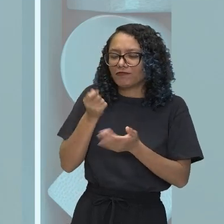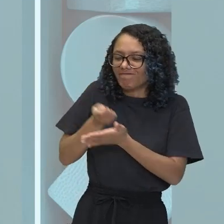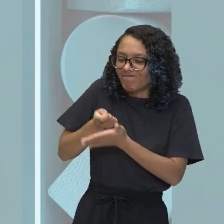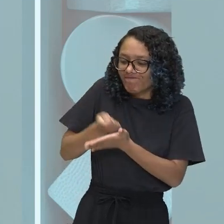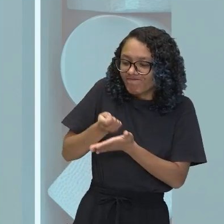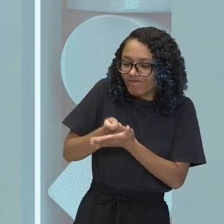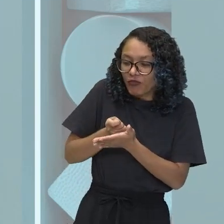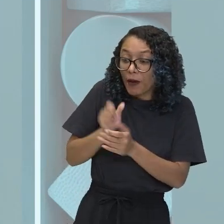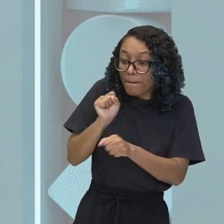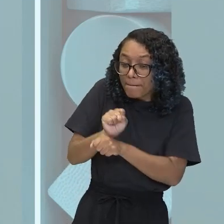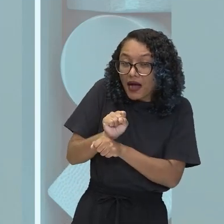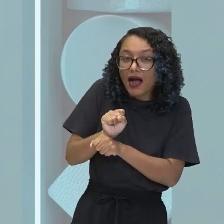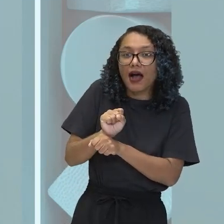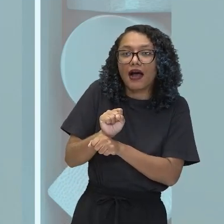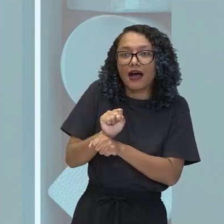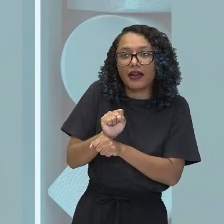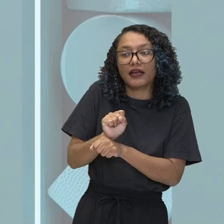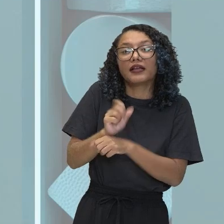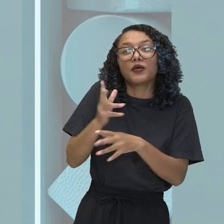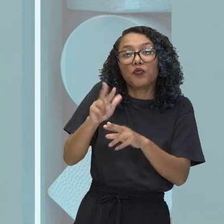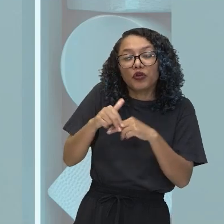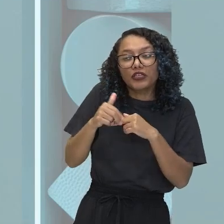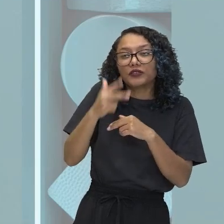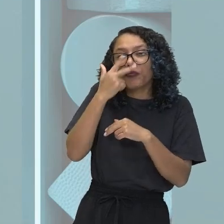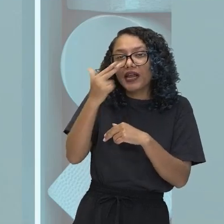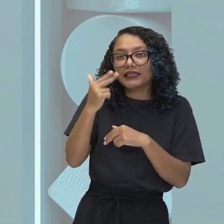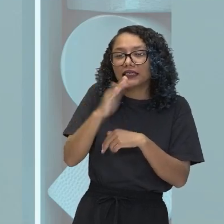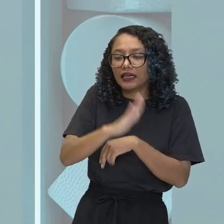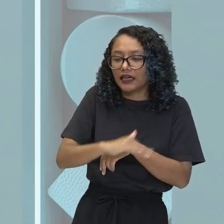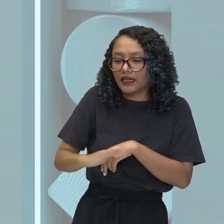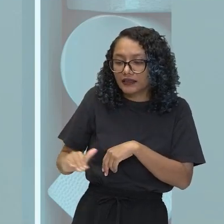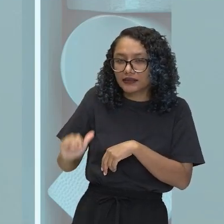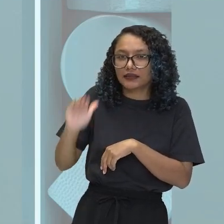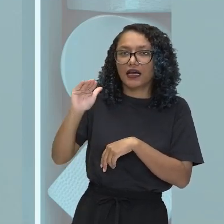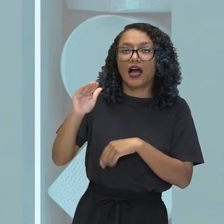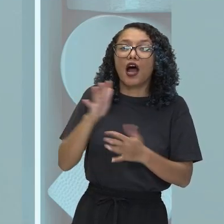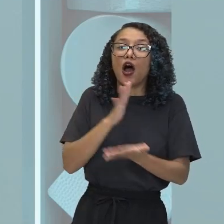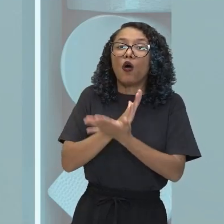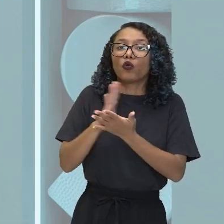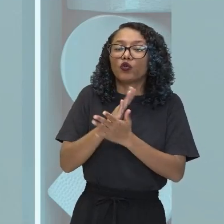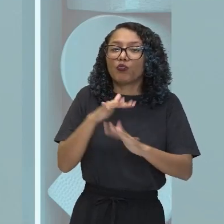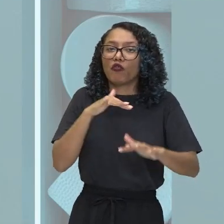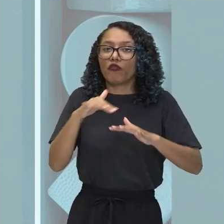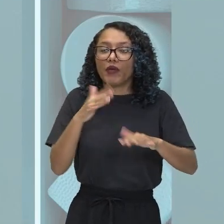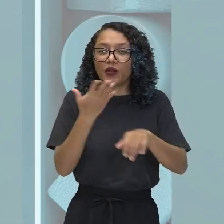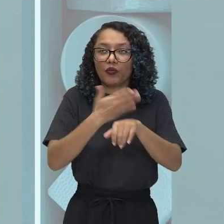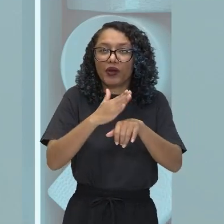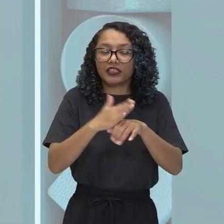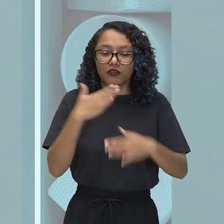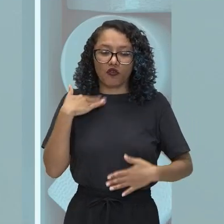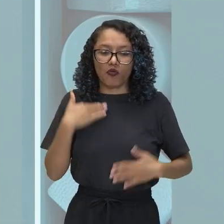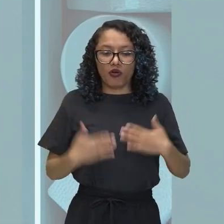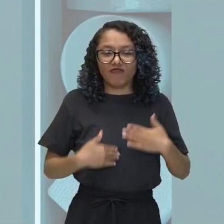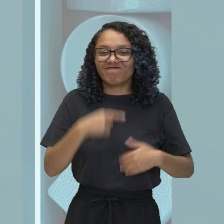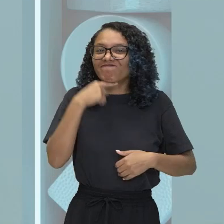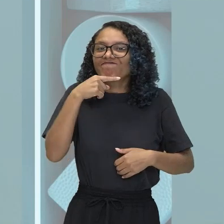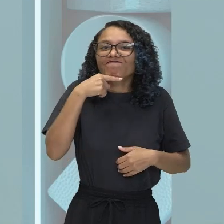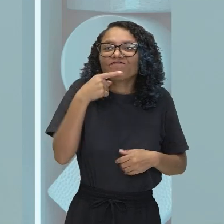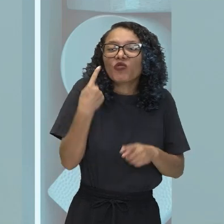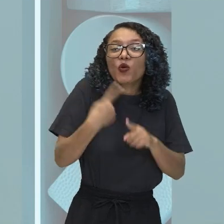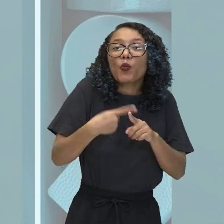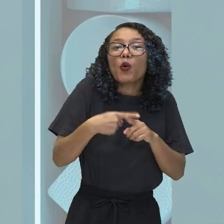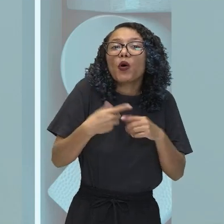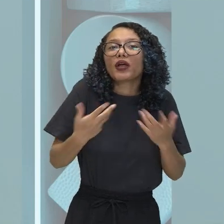a não conseguir desenvolver certas coisas corporais, expressividade, formas de se